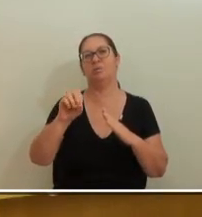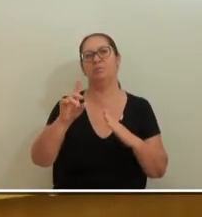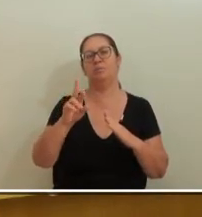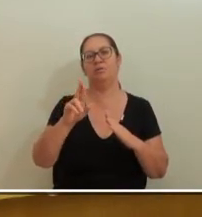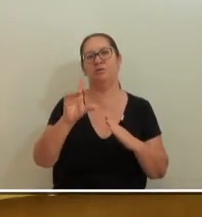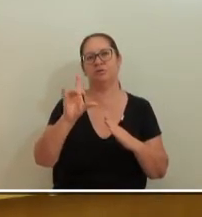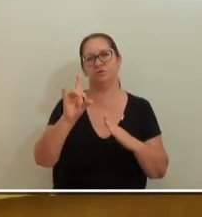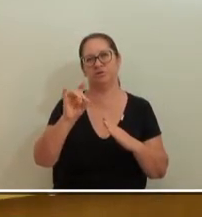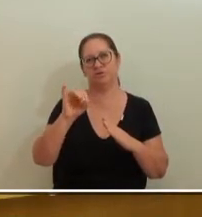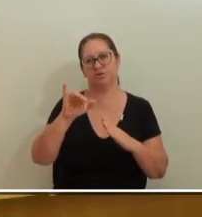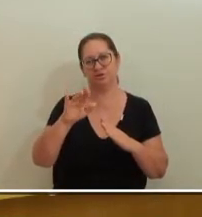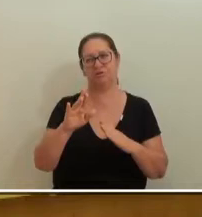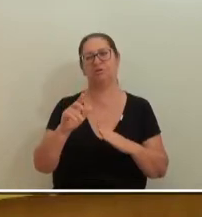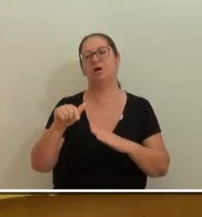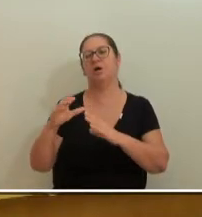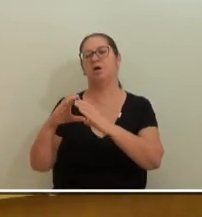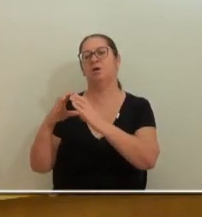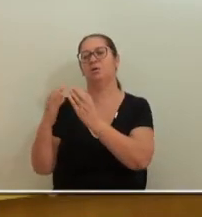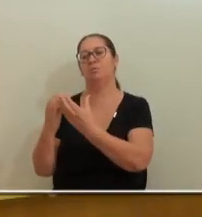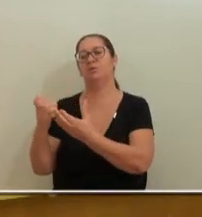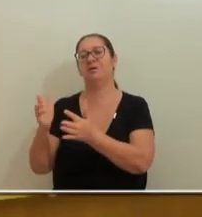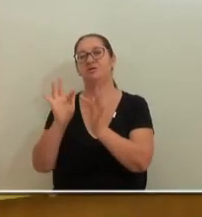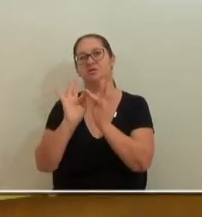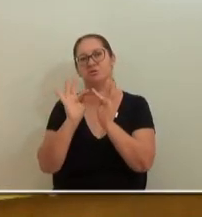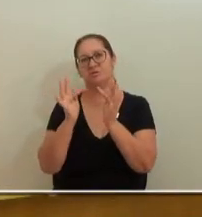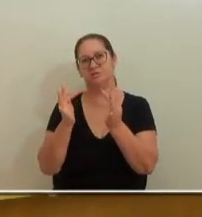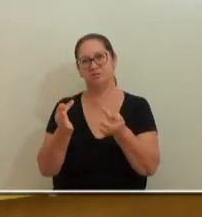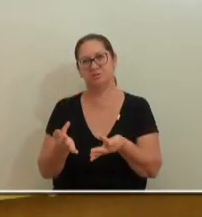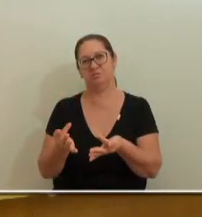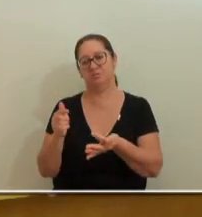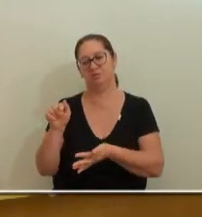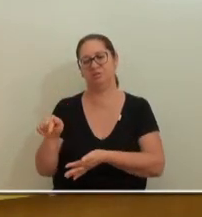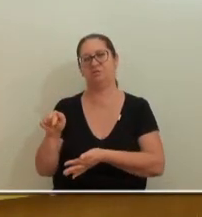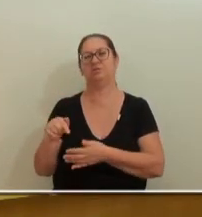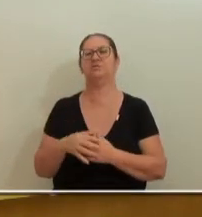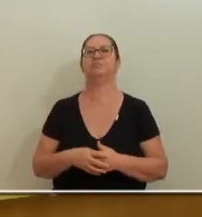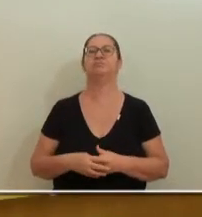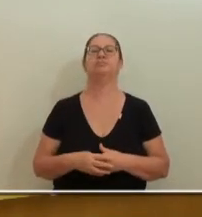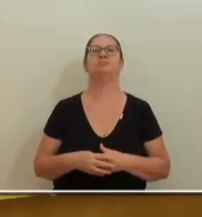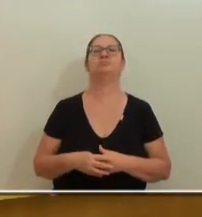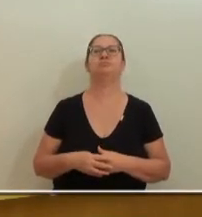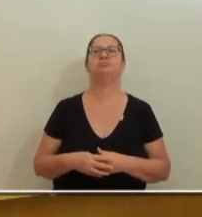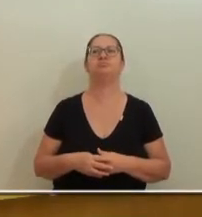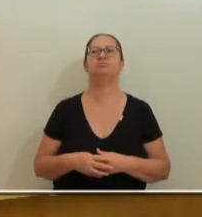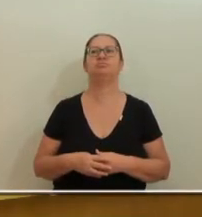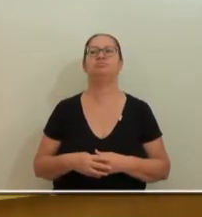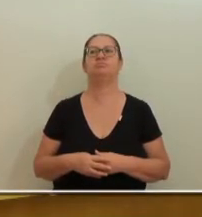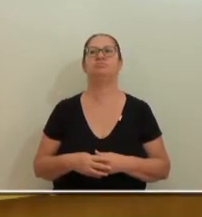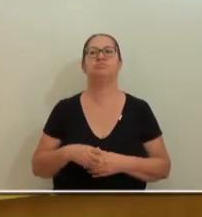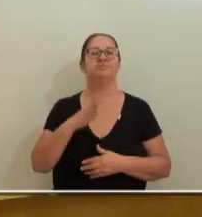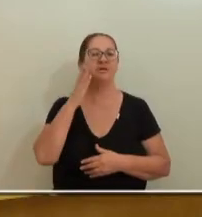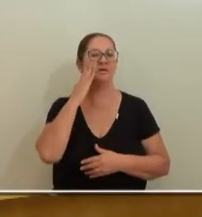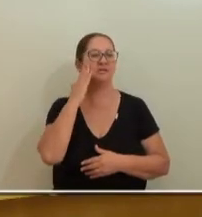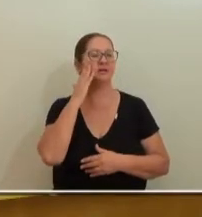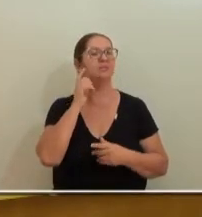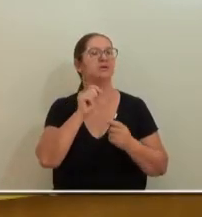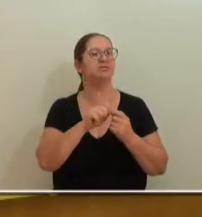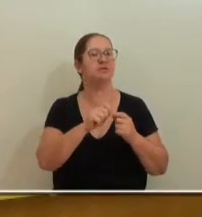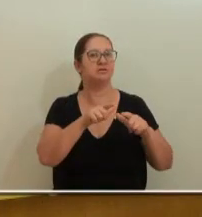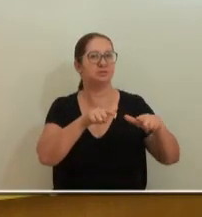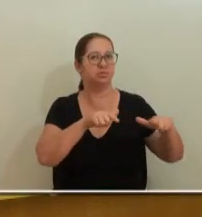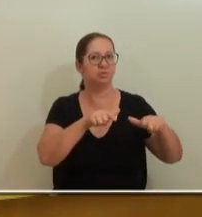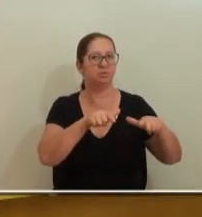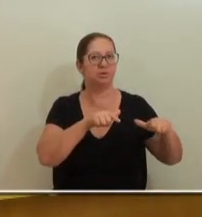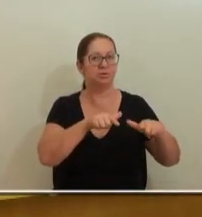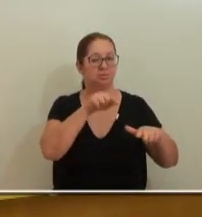comunidade ali, como é uma comunidade humilde, uma comunidade simples, realmente, e saber que o senhor faz esse trabalho em